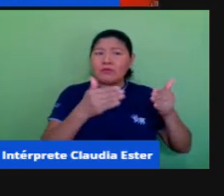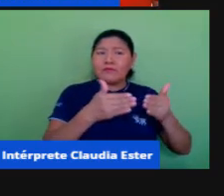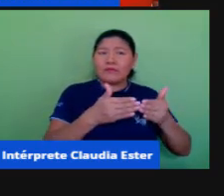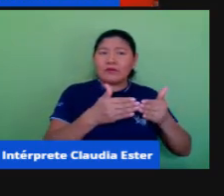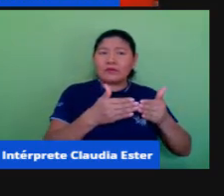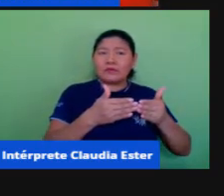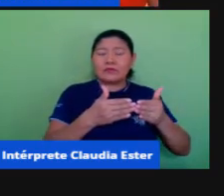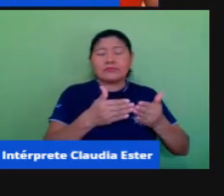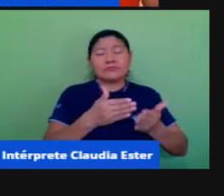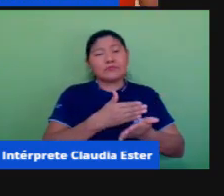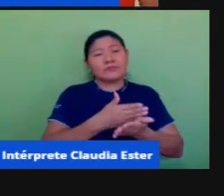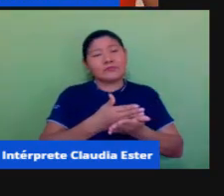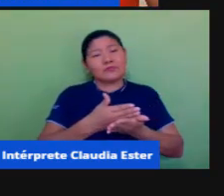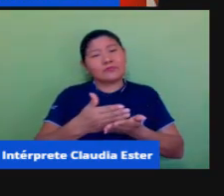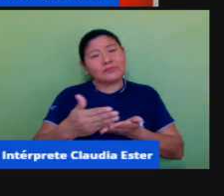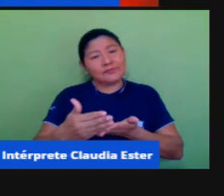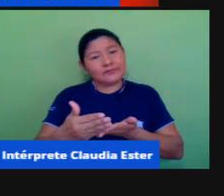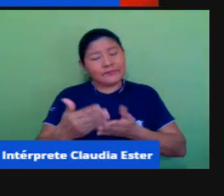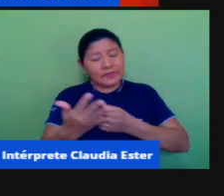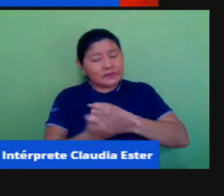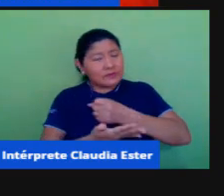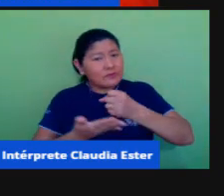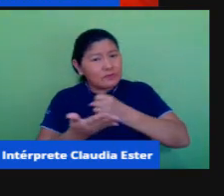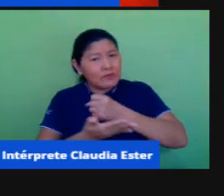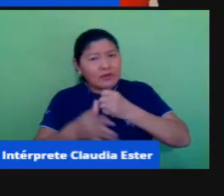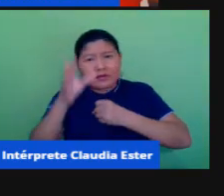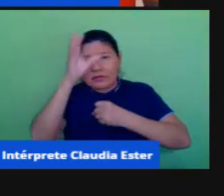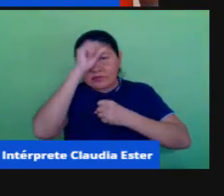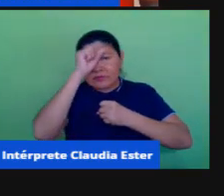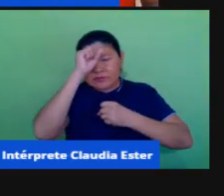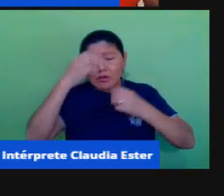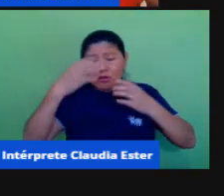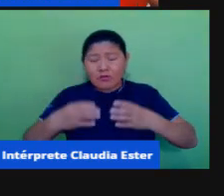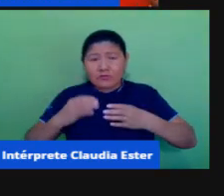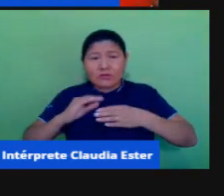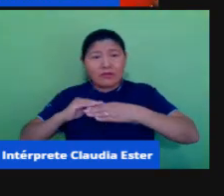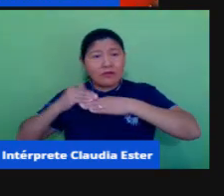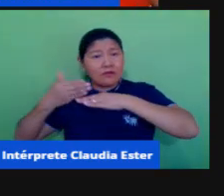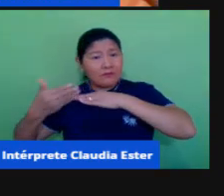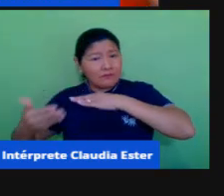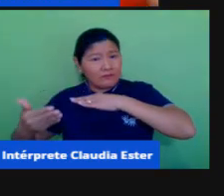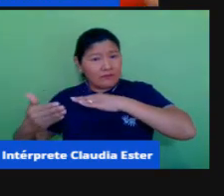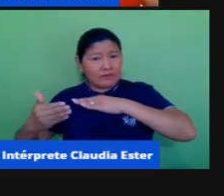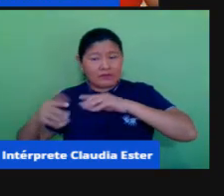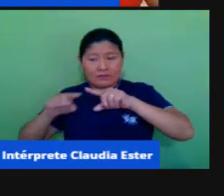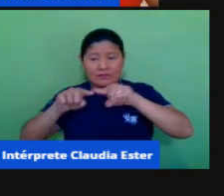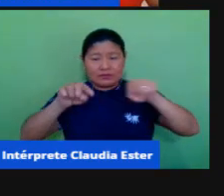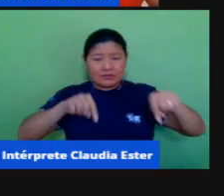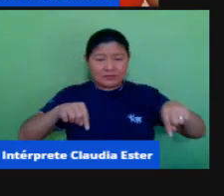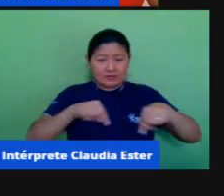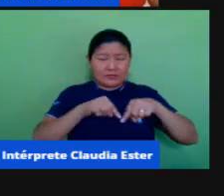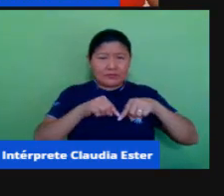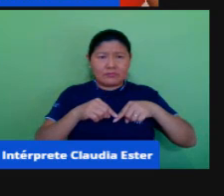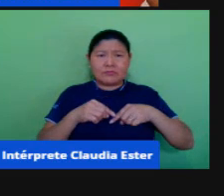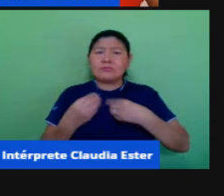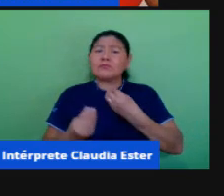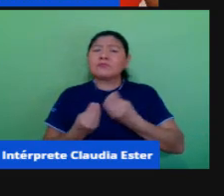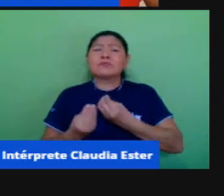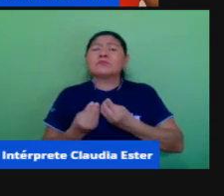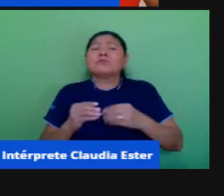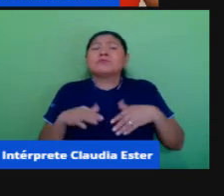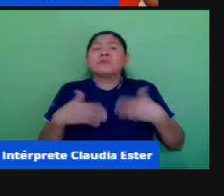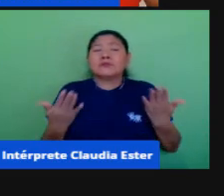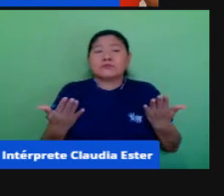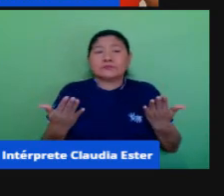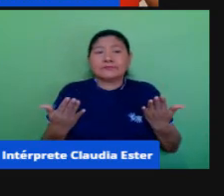básico adquirido fora da sala de aula. Claro, fora como, professor, com estratégias. Tá? Daqui a pouco a gente vai ver. Né?